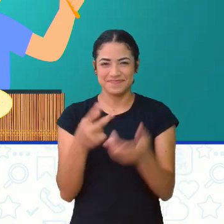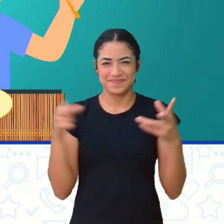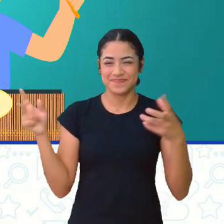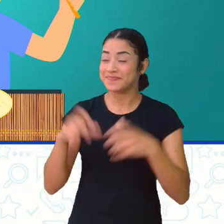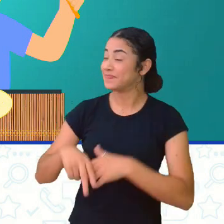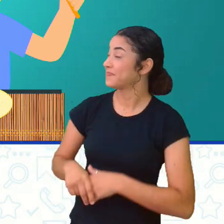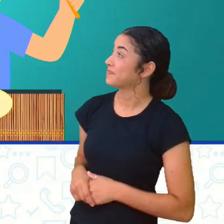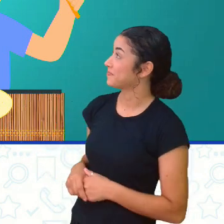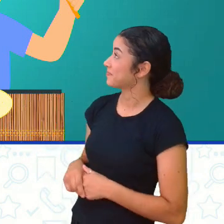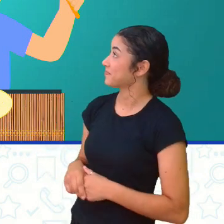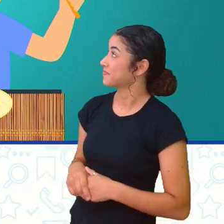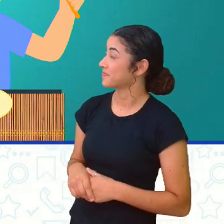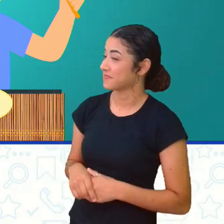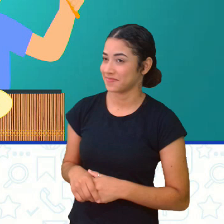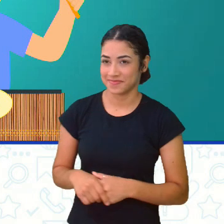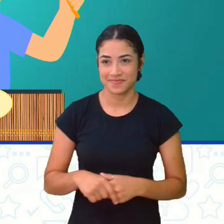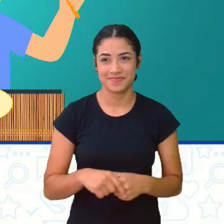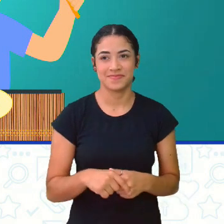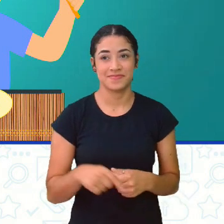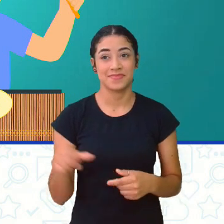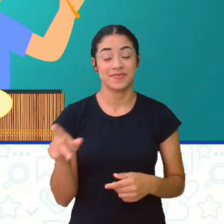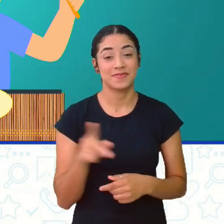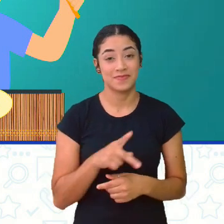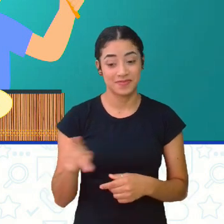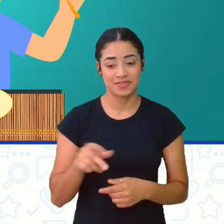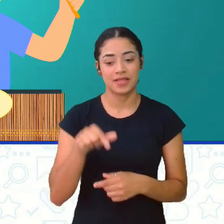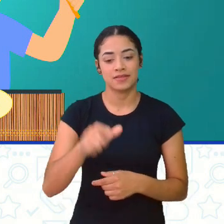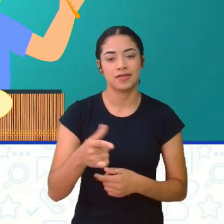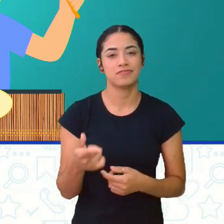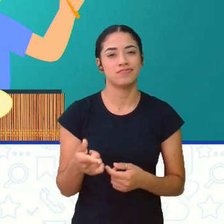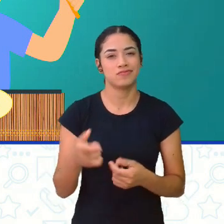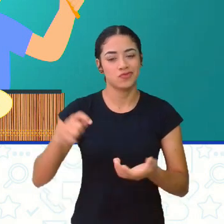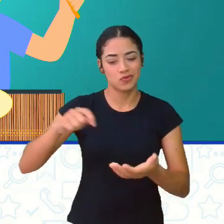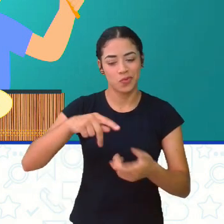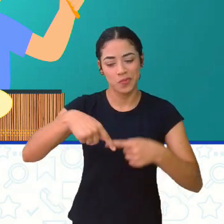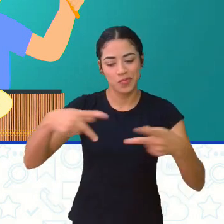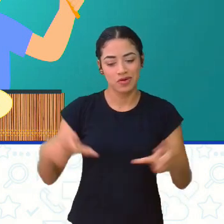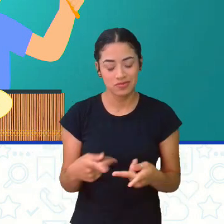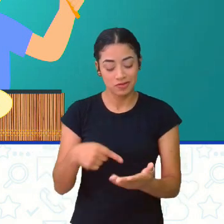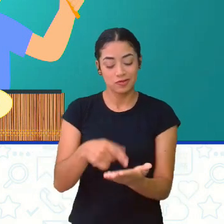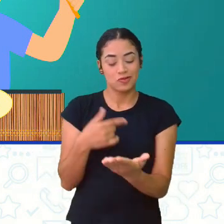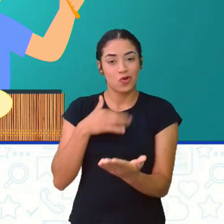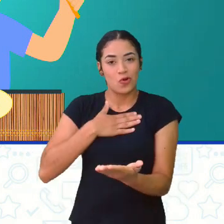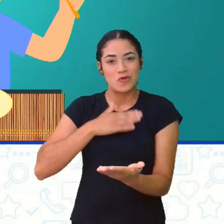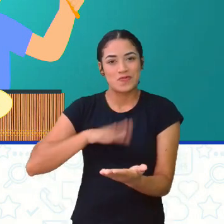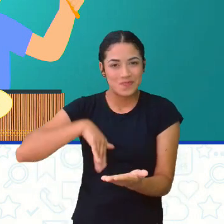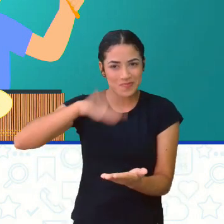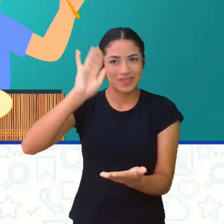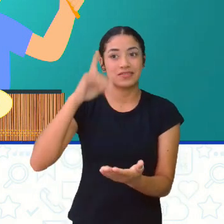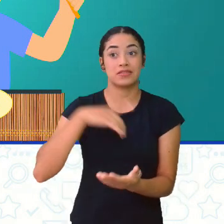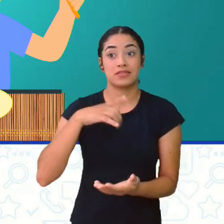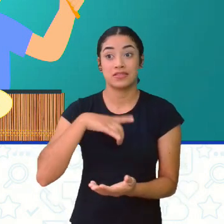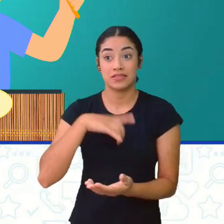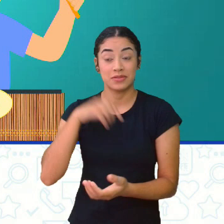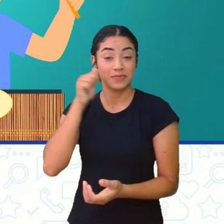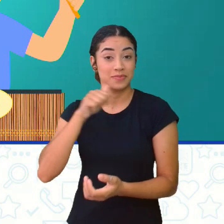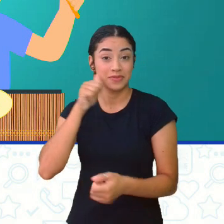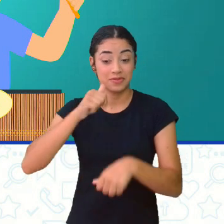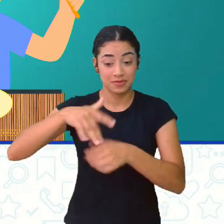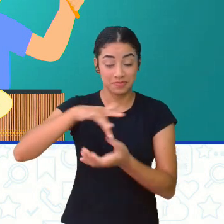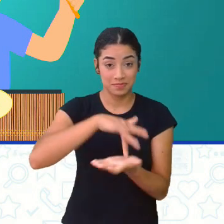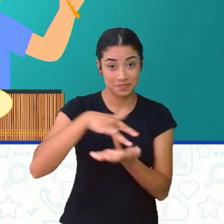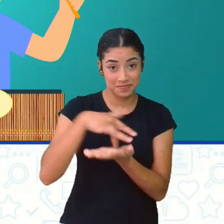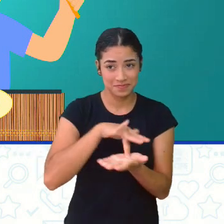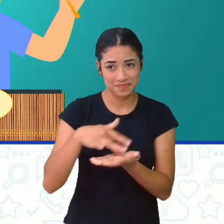A professora Isabel está com o seu prato preferido, tem aí, não é, essa criança, essa menina, uma bailarina que está aí com o seu